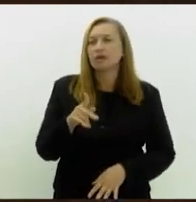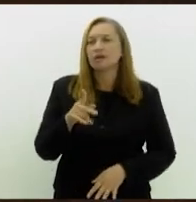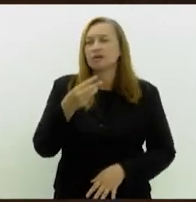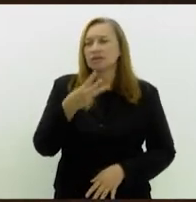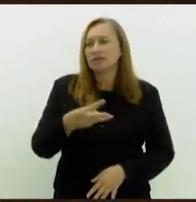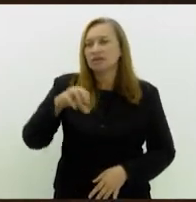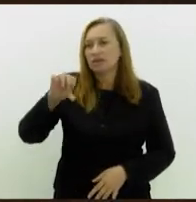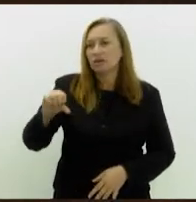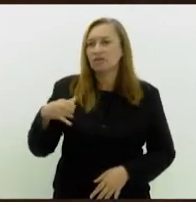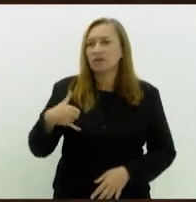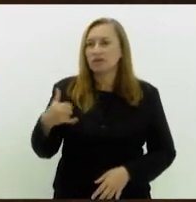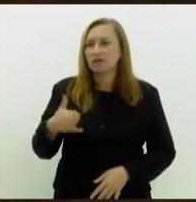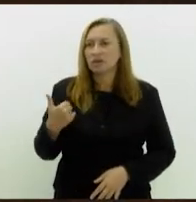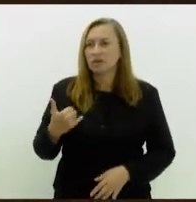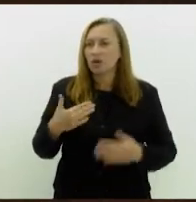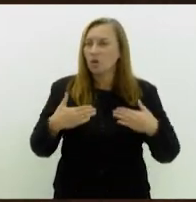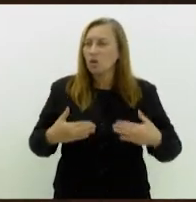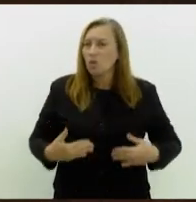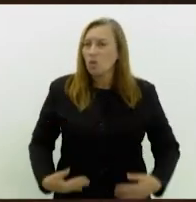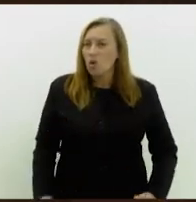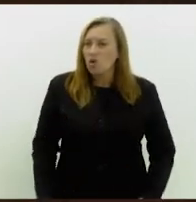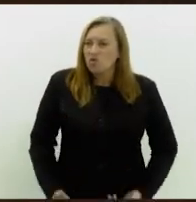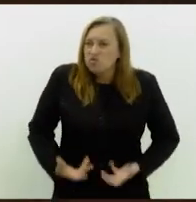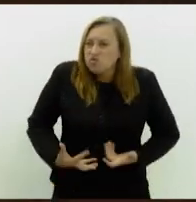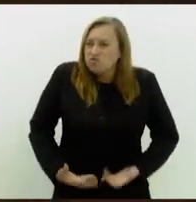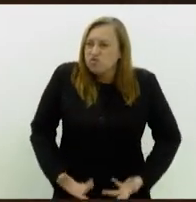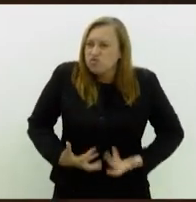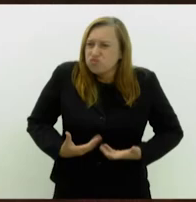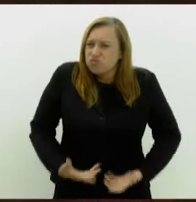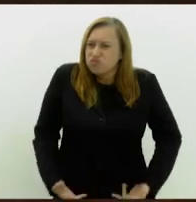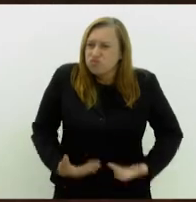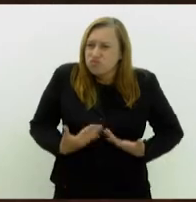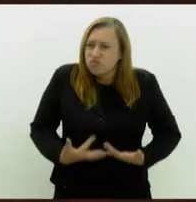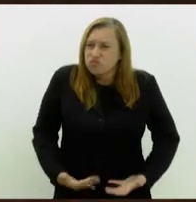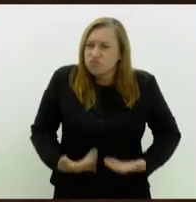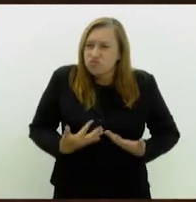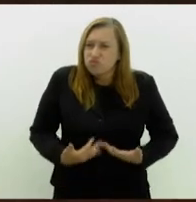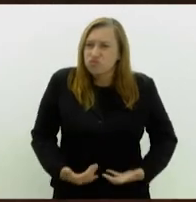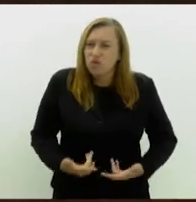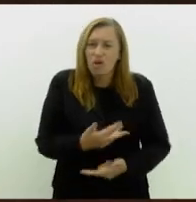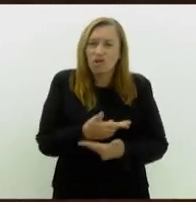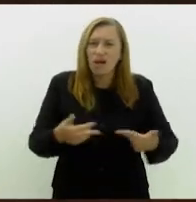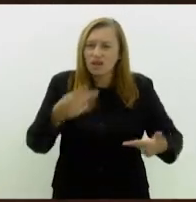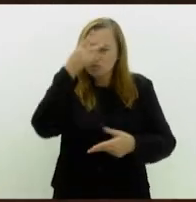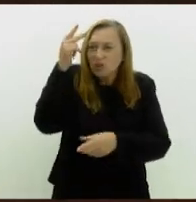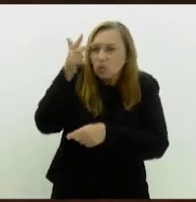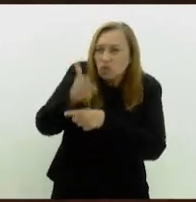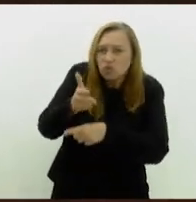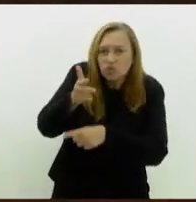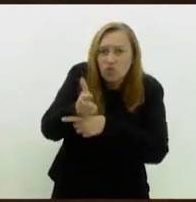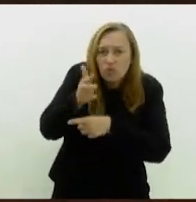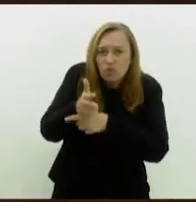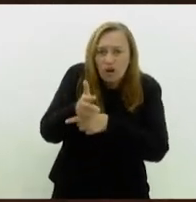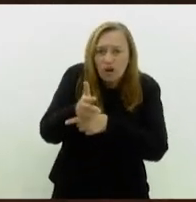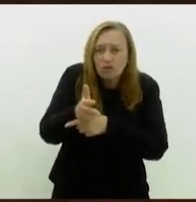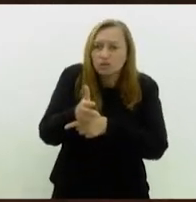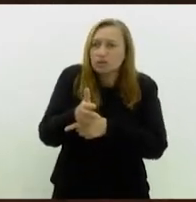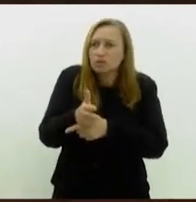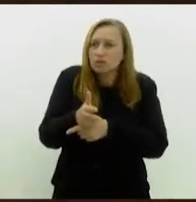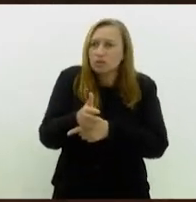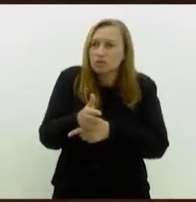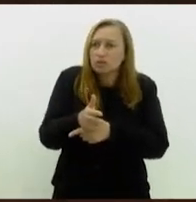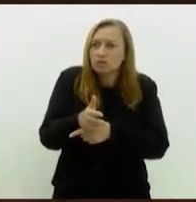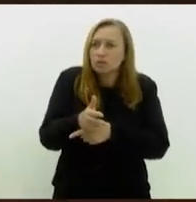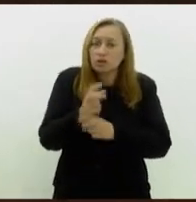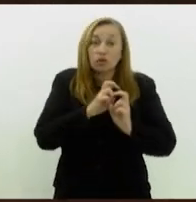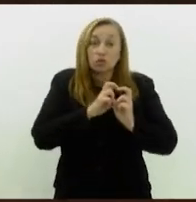39 anos teve o corpo incendiado inclusive com pessoas filmando o seu corpo sendo incendiado num estação